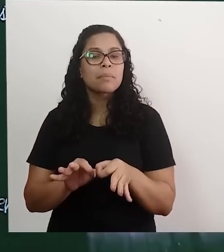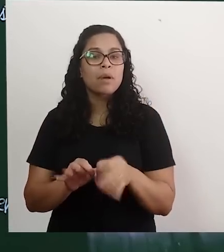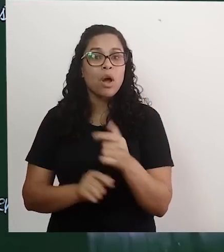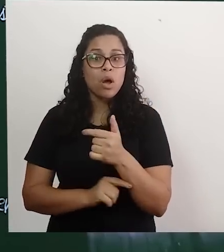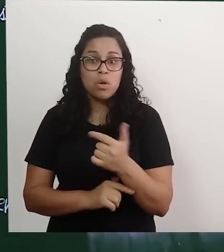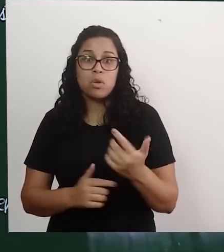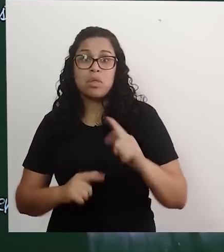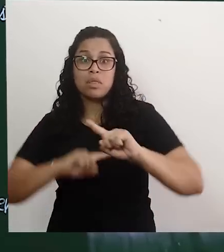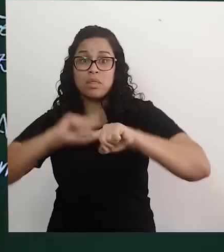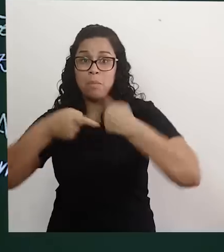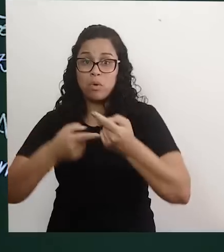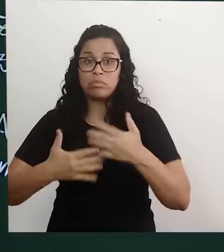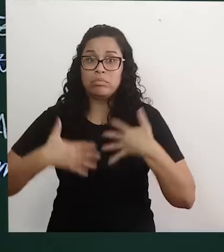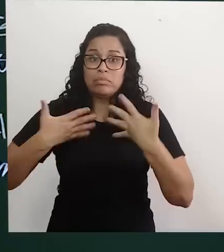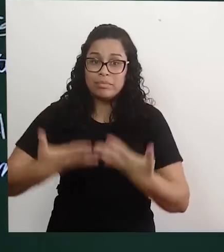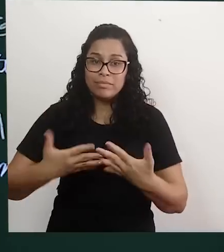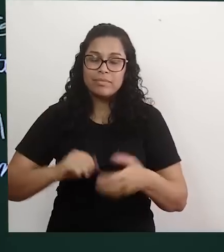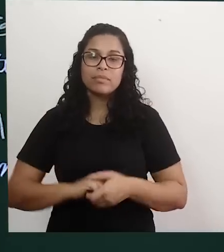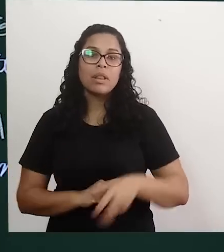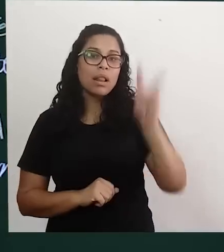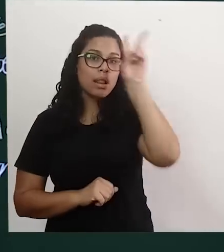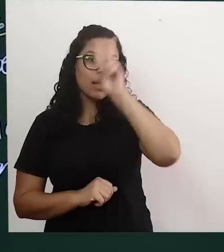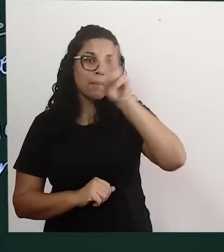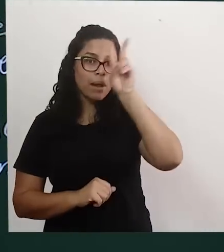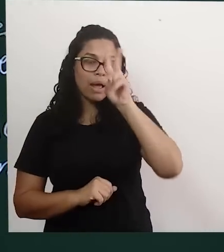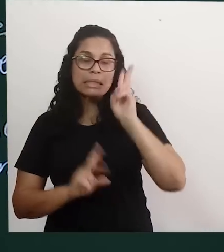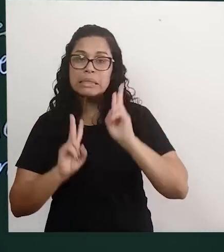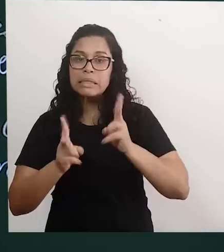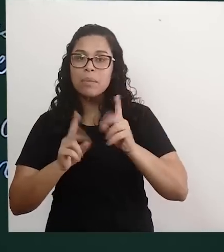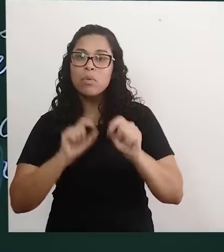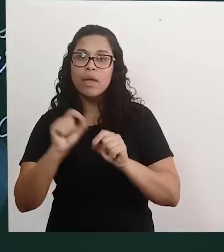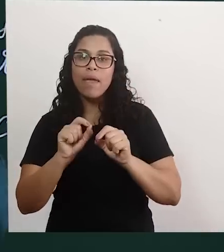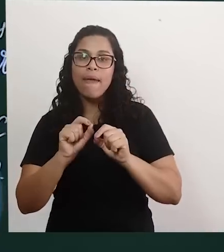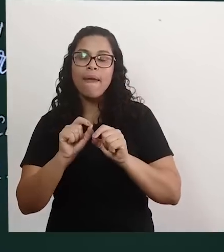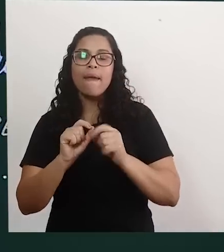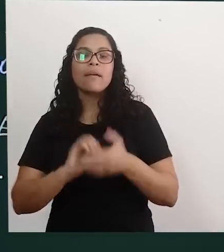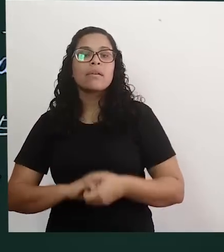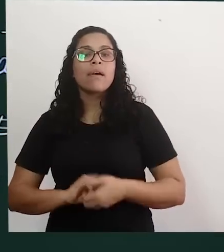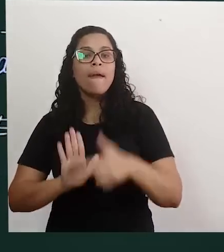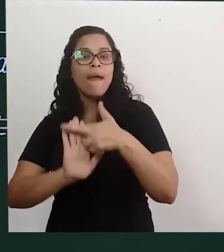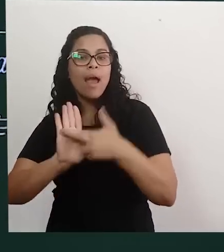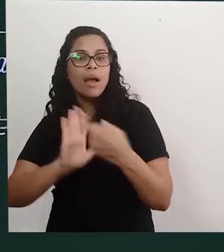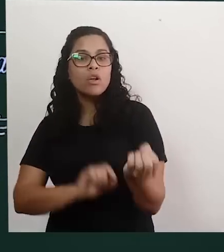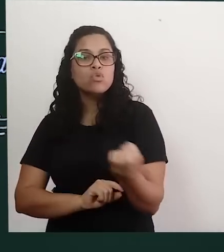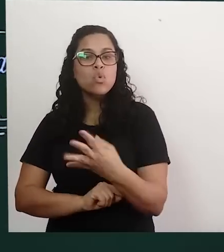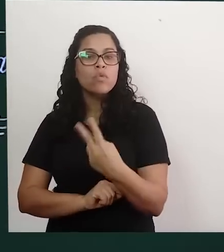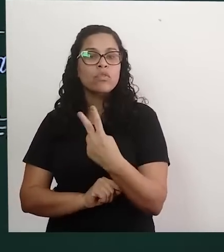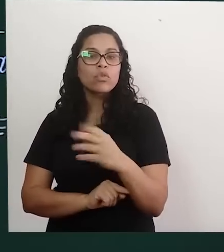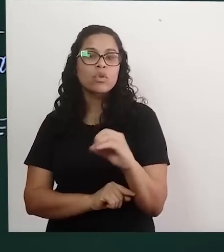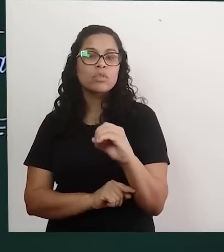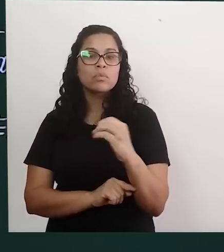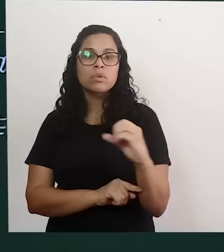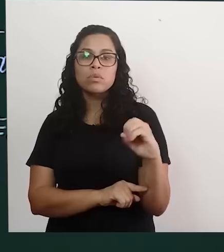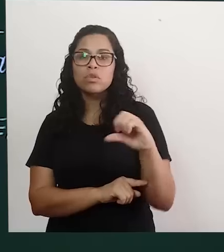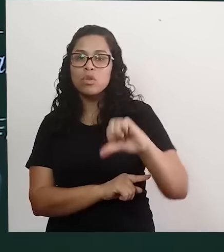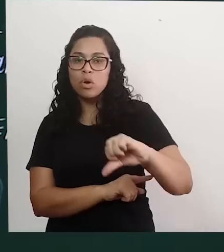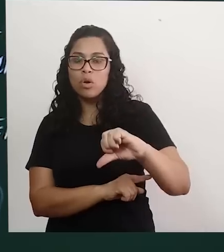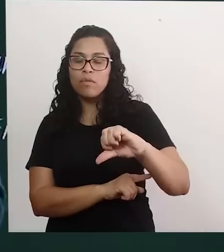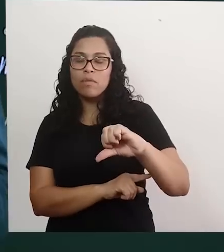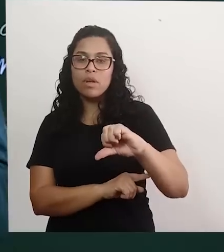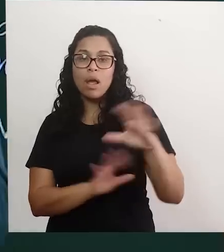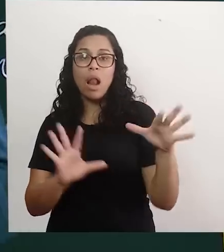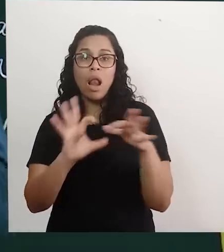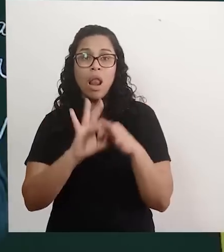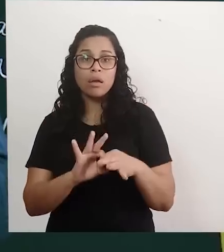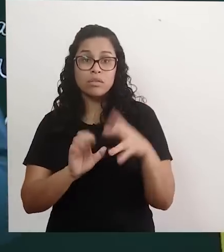nenhuma armadilha. É bom a gente lembrar que desde o novo acordo ortográfico, o acordo de 2009, que unificou a escrita entre os países de língua